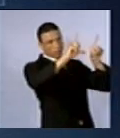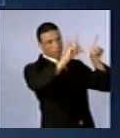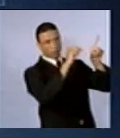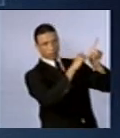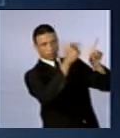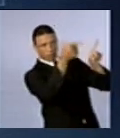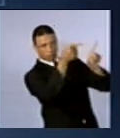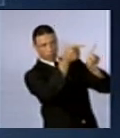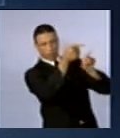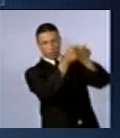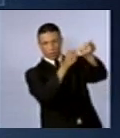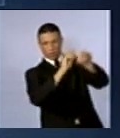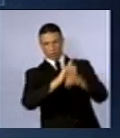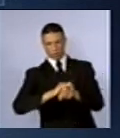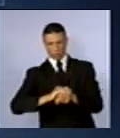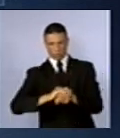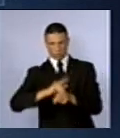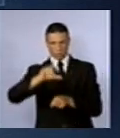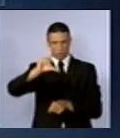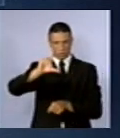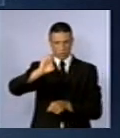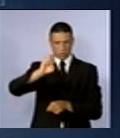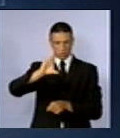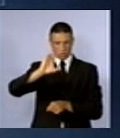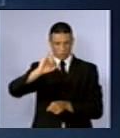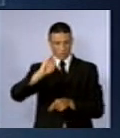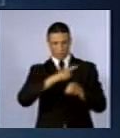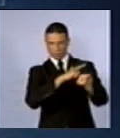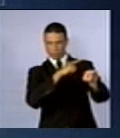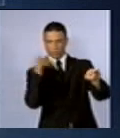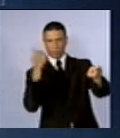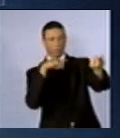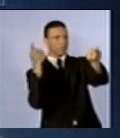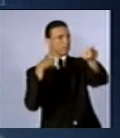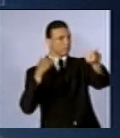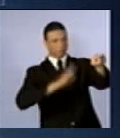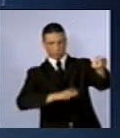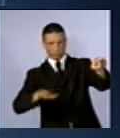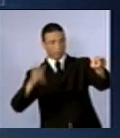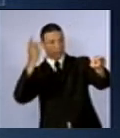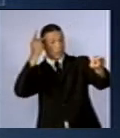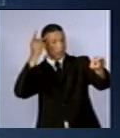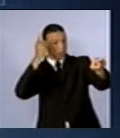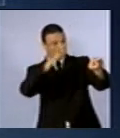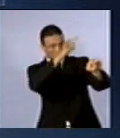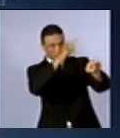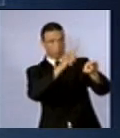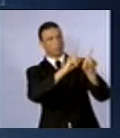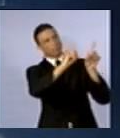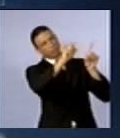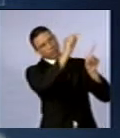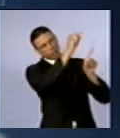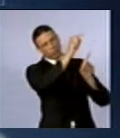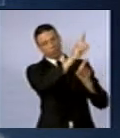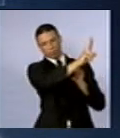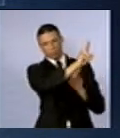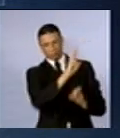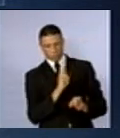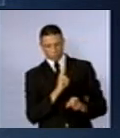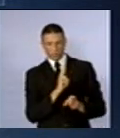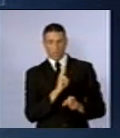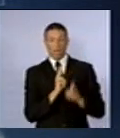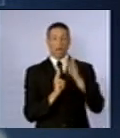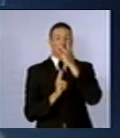incidência de leucemia infantil no município de São Paulo. Não existem diferenças de tonalidade importantes entre os